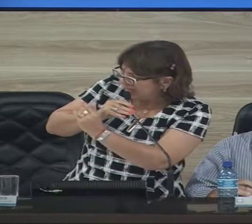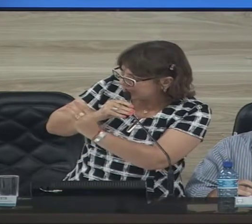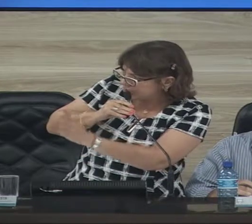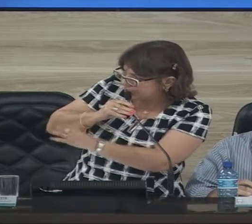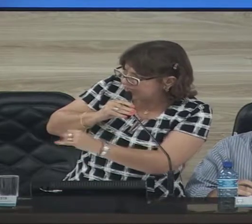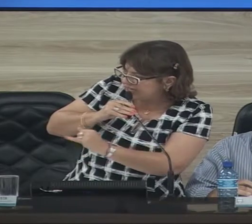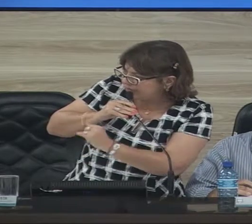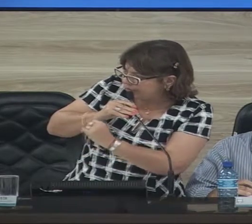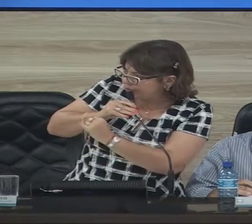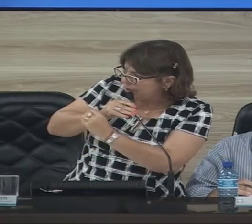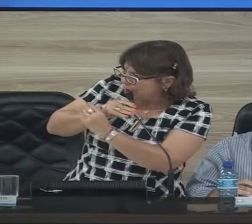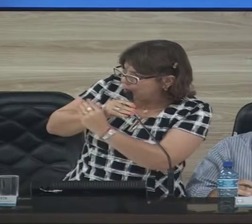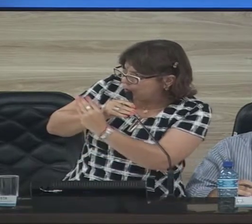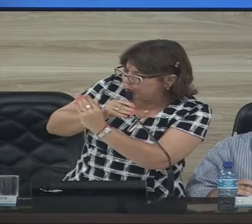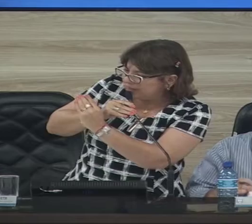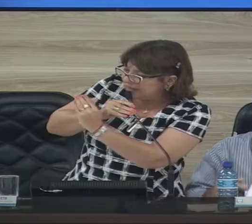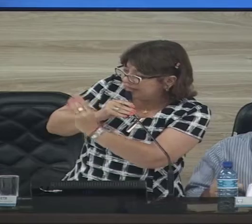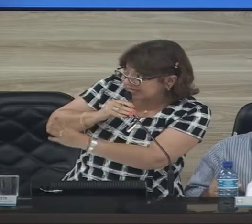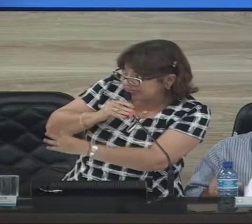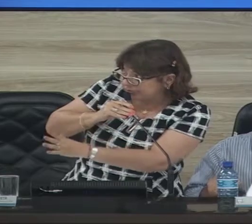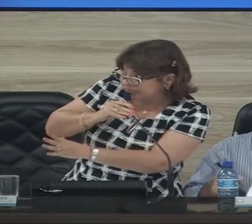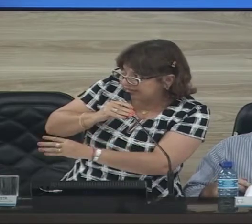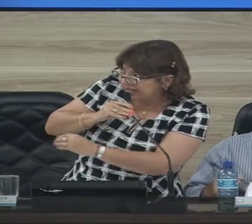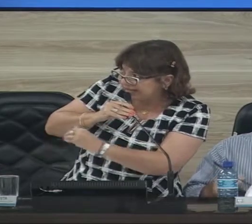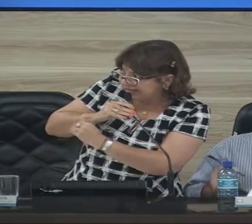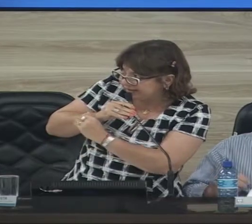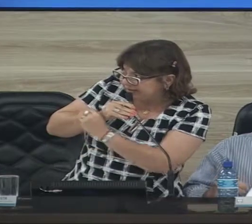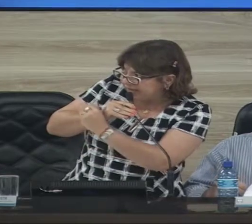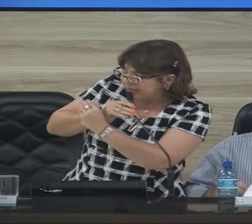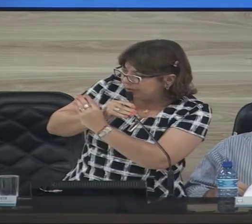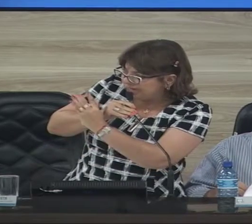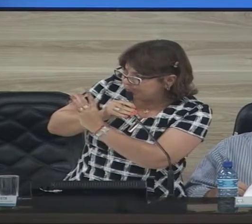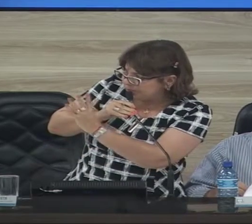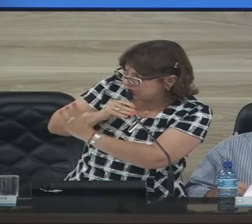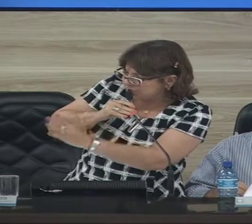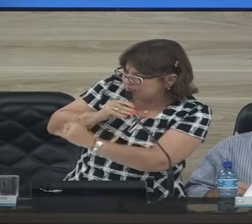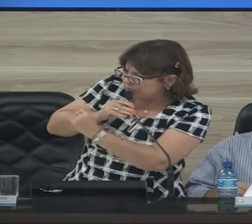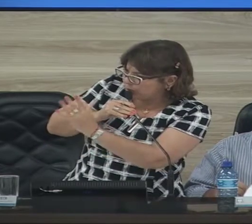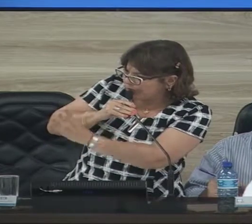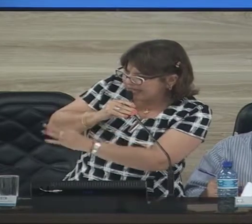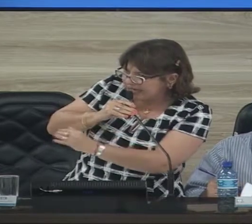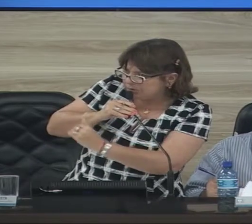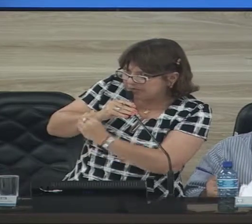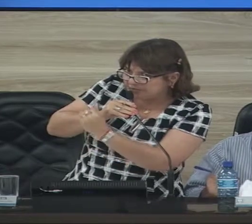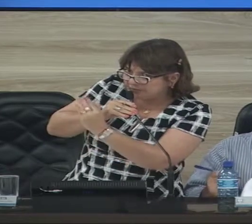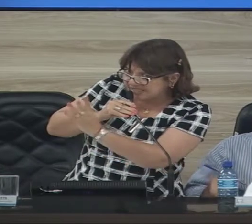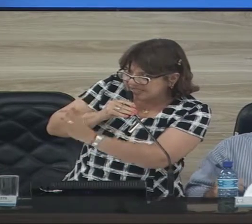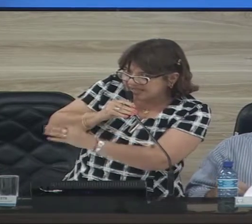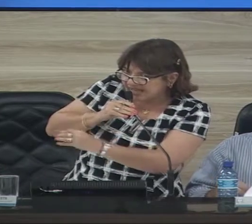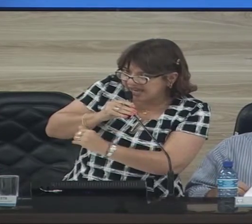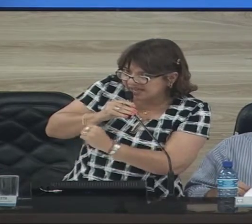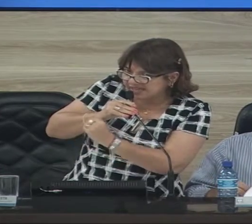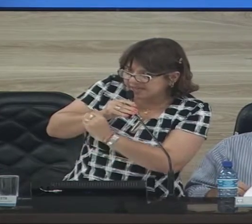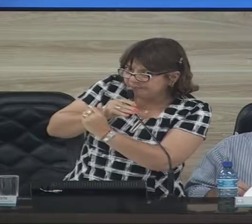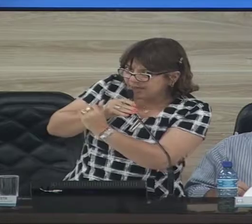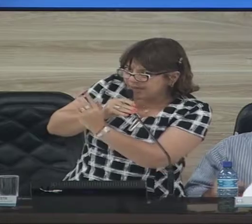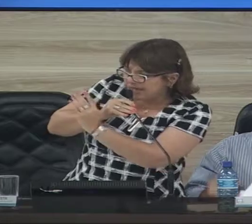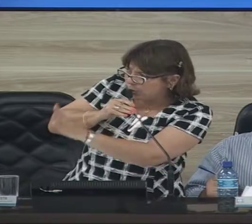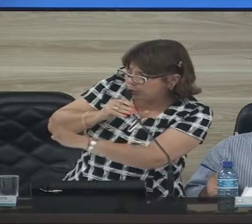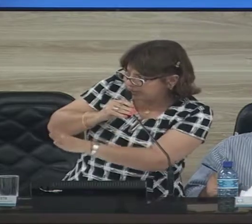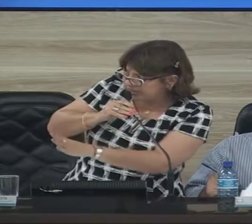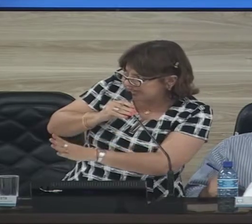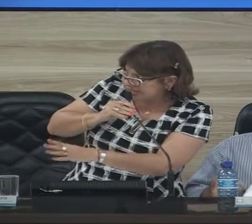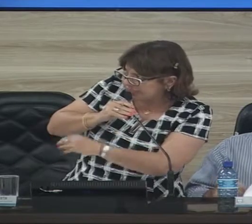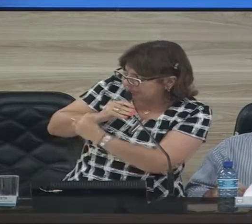local exclusivo, com limitação de idade, porque as pessoas procurariam, quem tivesse interesse,